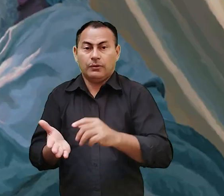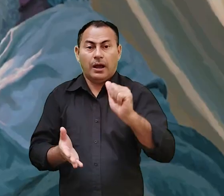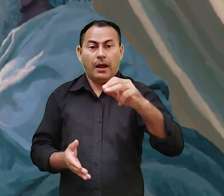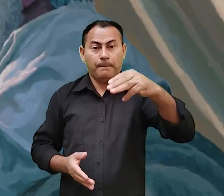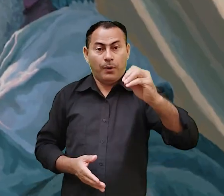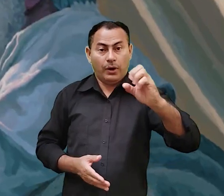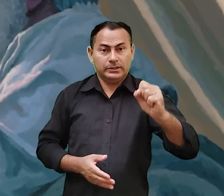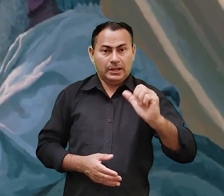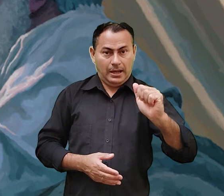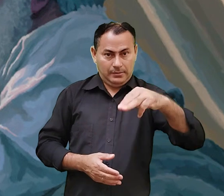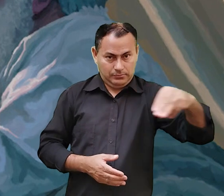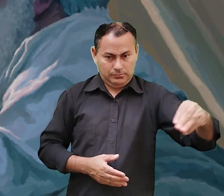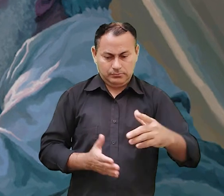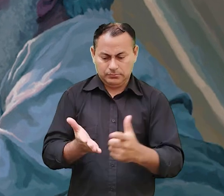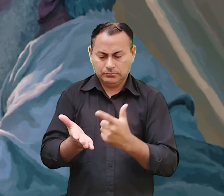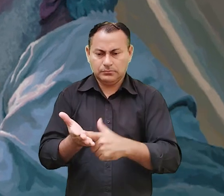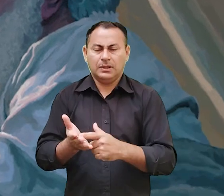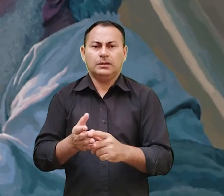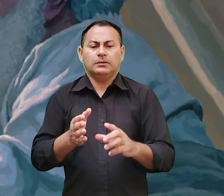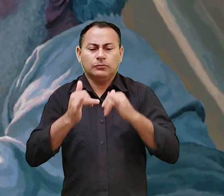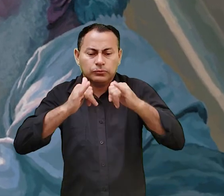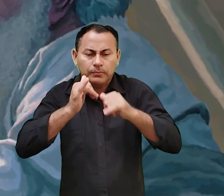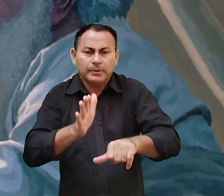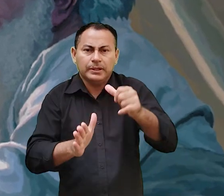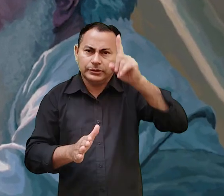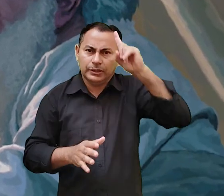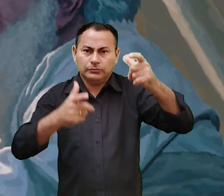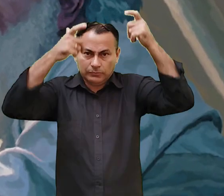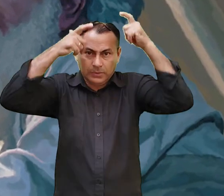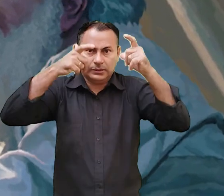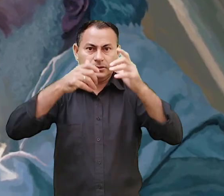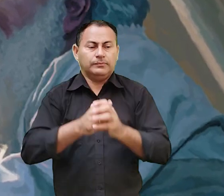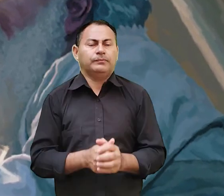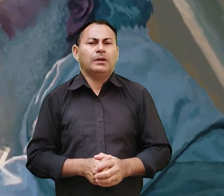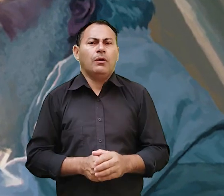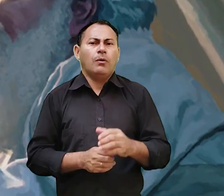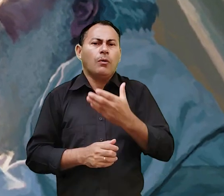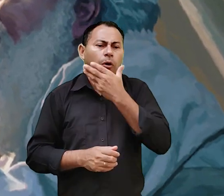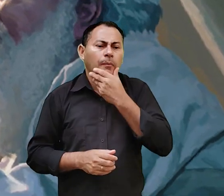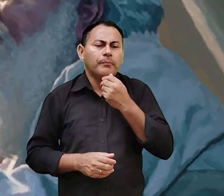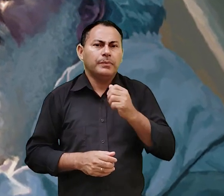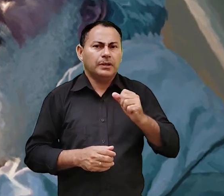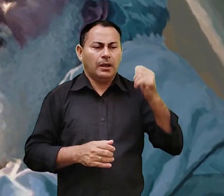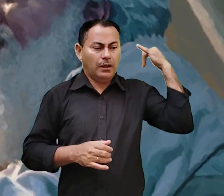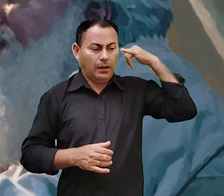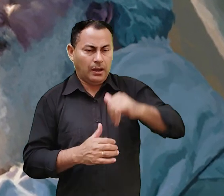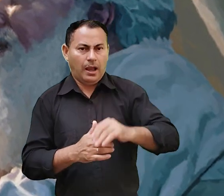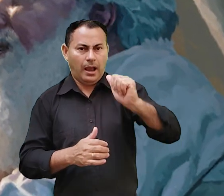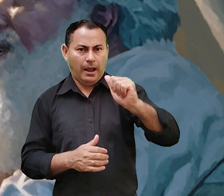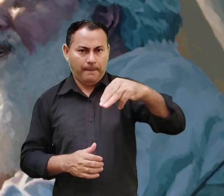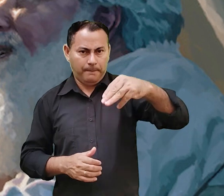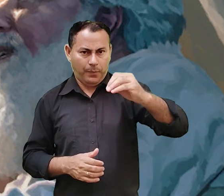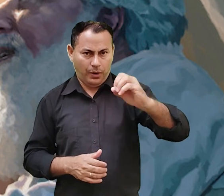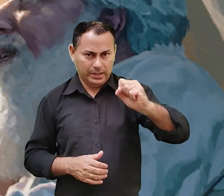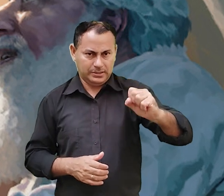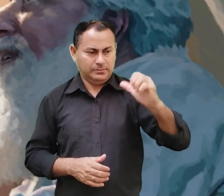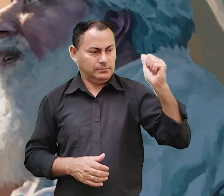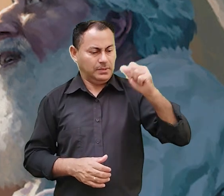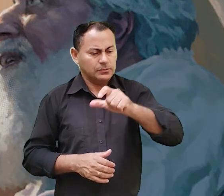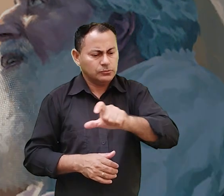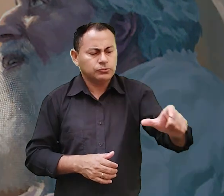que Amós pregou nos primeiros dias do reinado de Uzias. Quando Amós já era velho, Isaías era apenas um